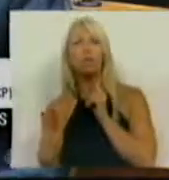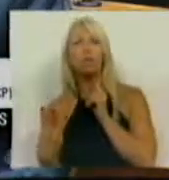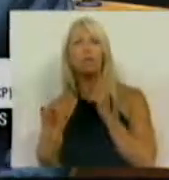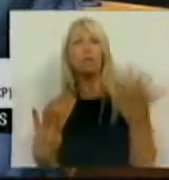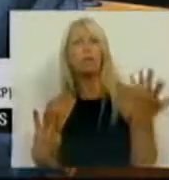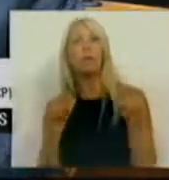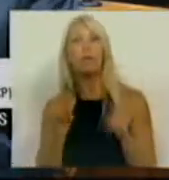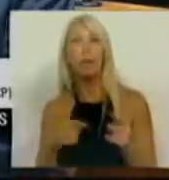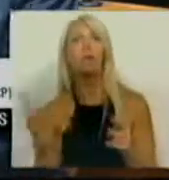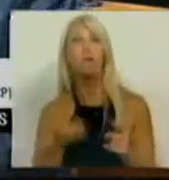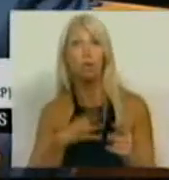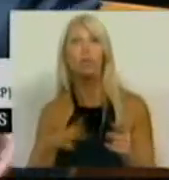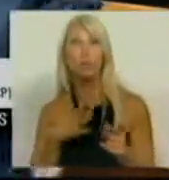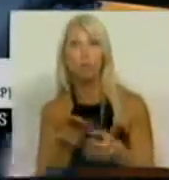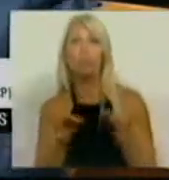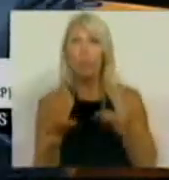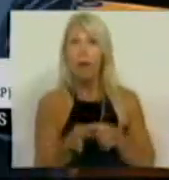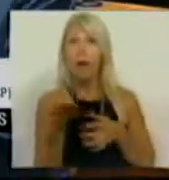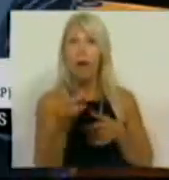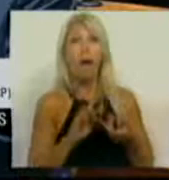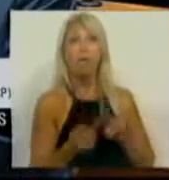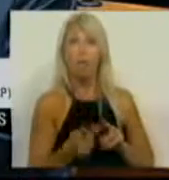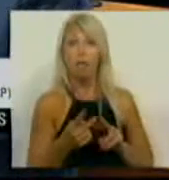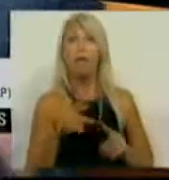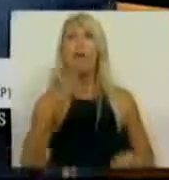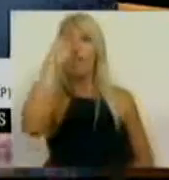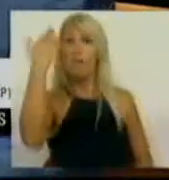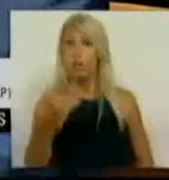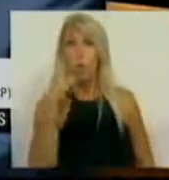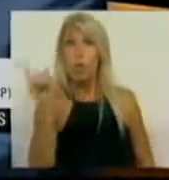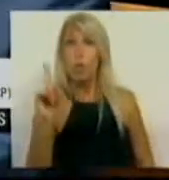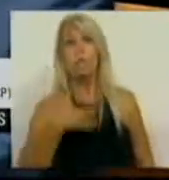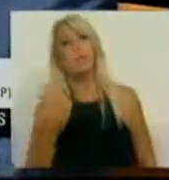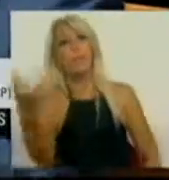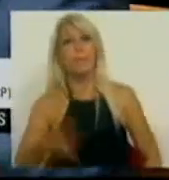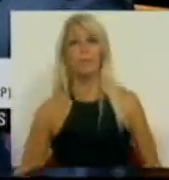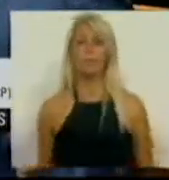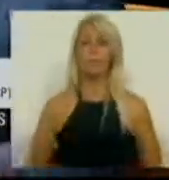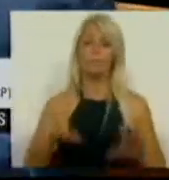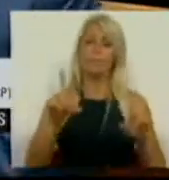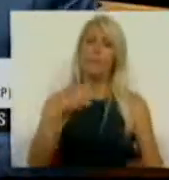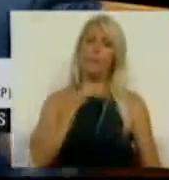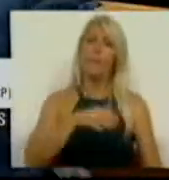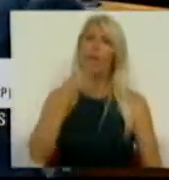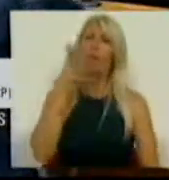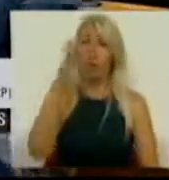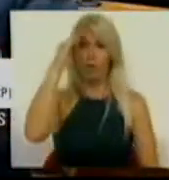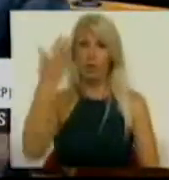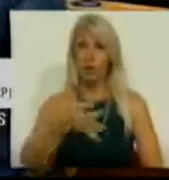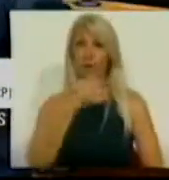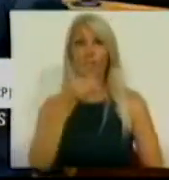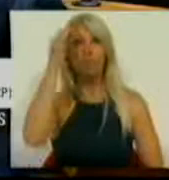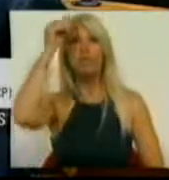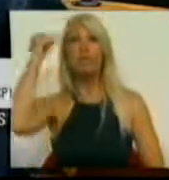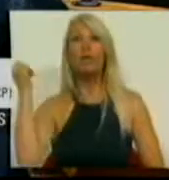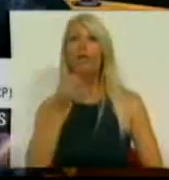queremos corrigir. Vossa Excelência desconhece, lamento. Mas deixe-me também dizer que Vossa Excelência não se referiu a uma matéria que é importantíssima, que são